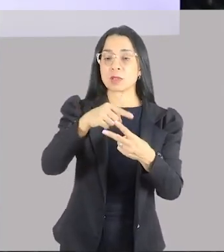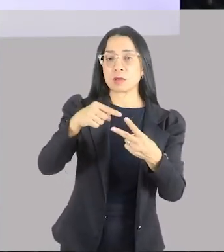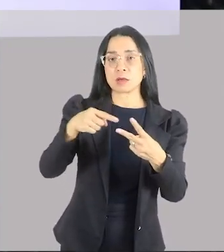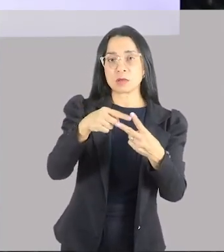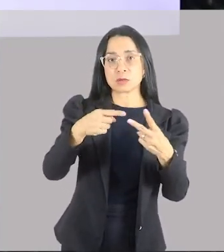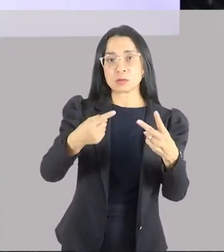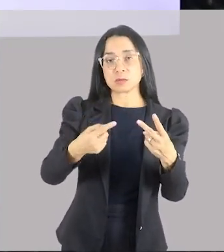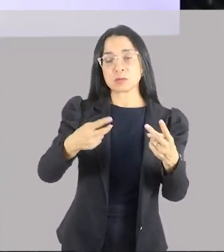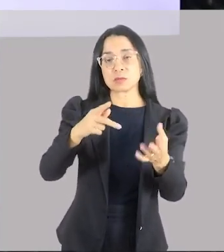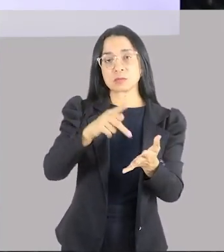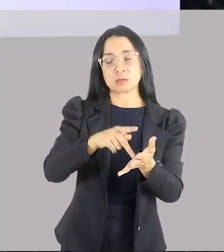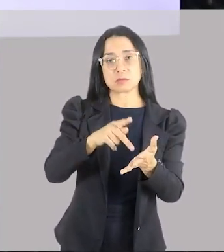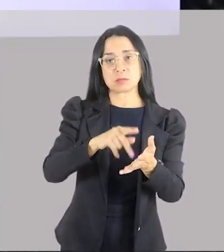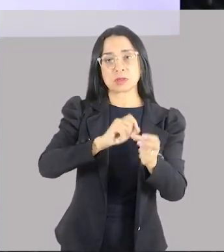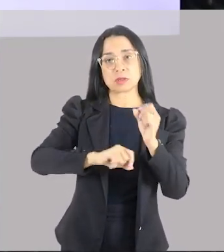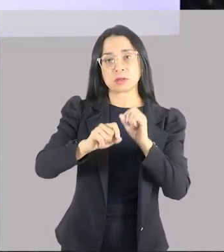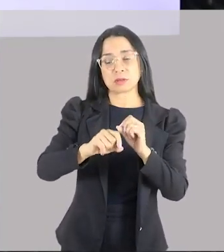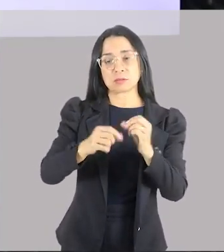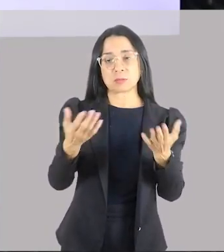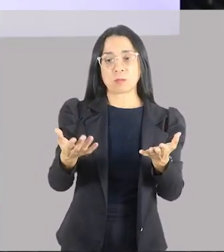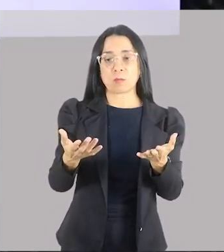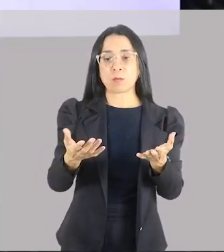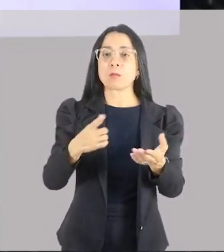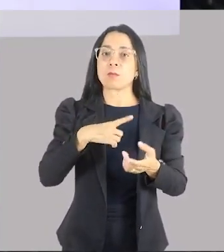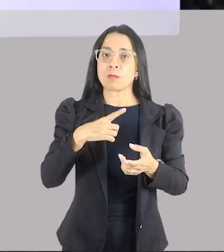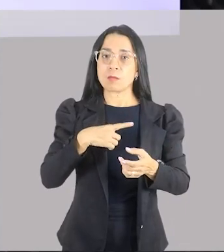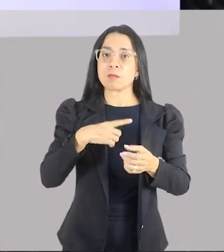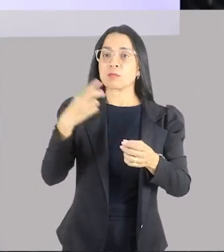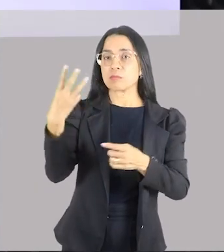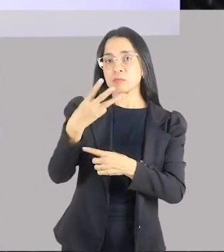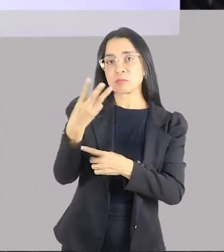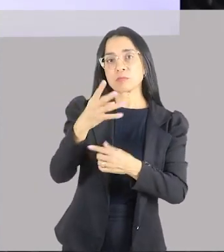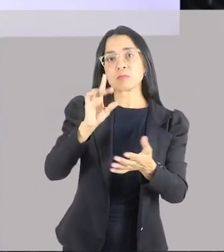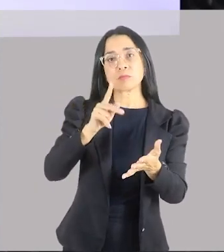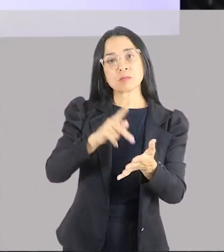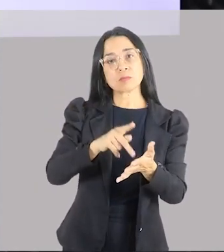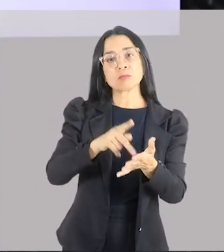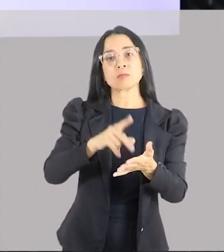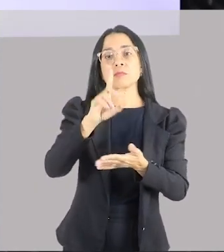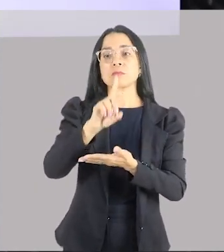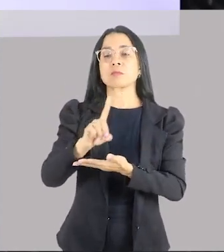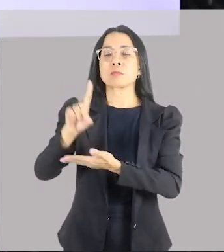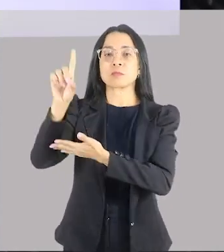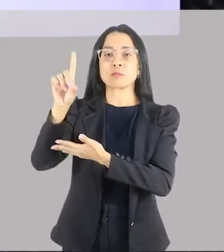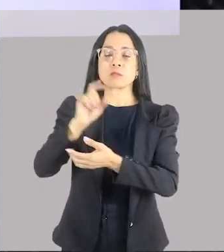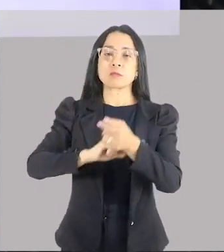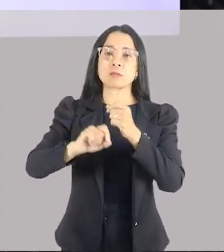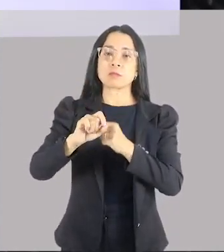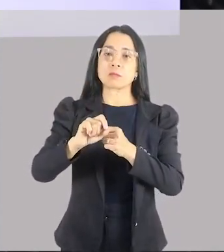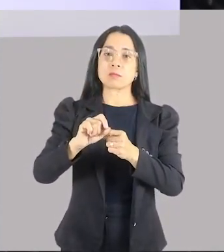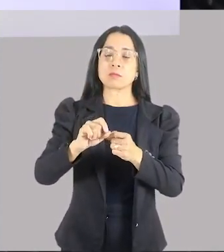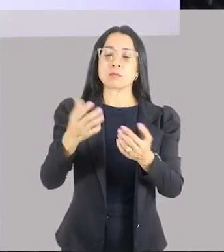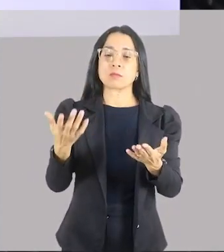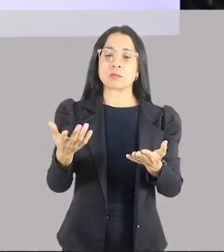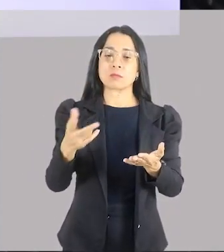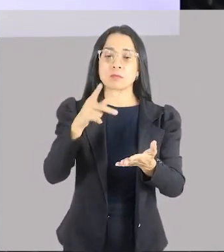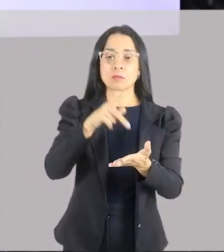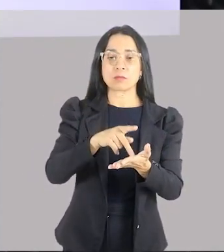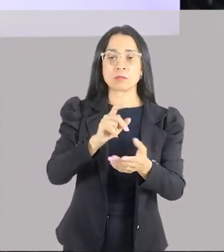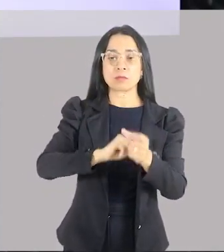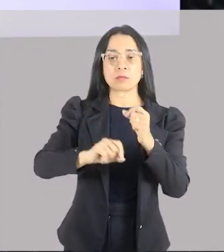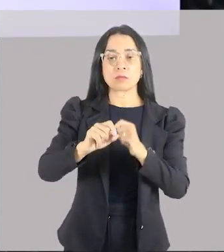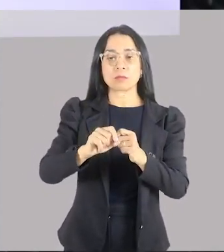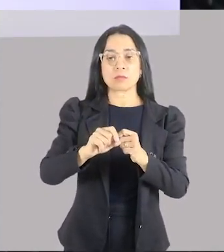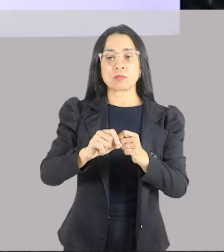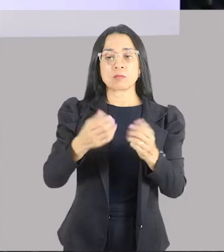só alma e corpo, não é só pensamento e existência, eu tenho uma terceira verdade que é Deus. Então, na verdade, tá,